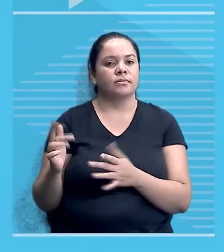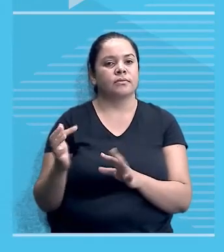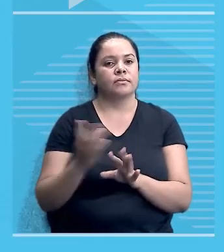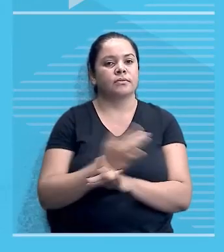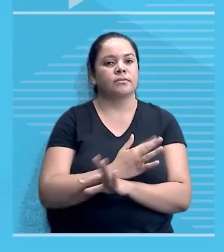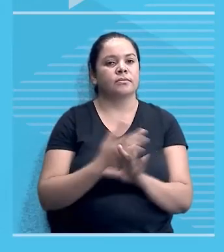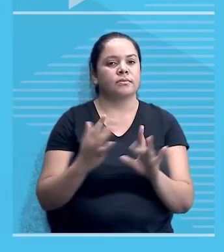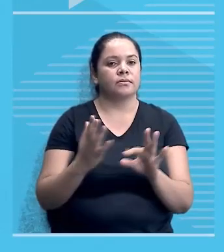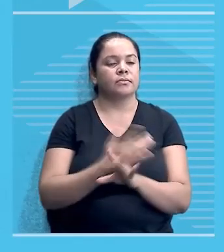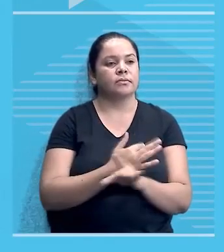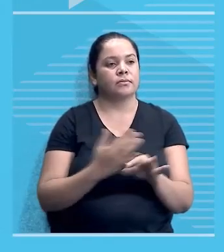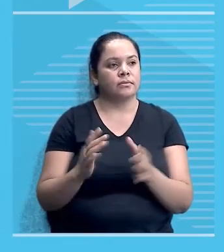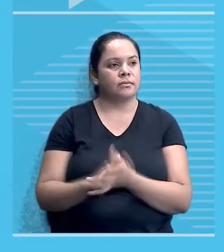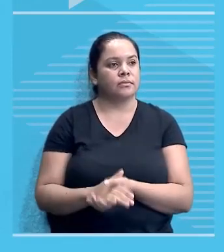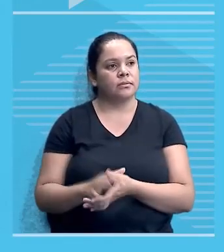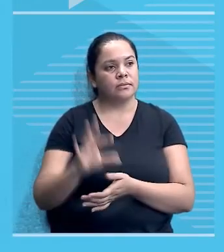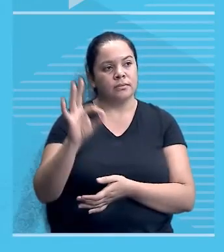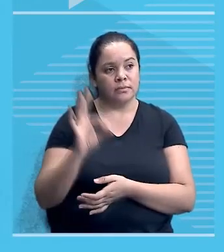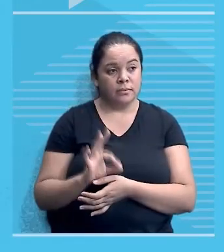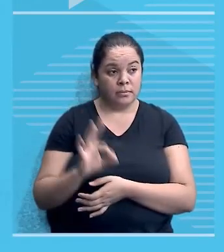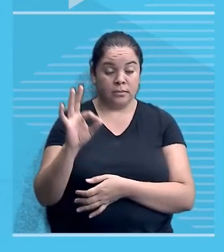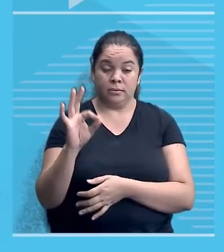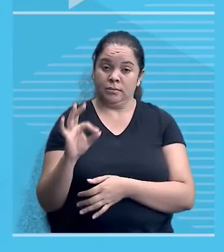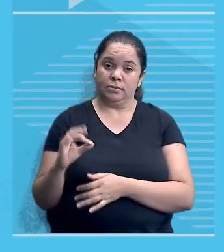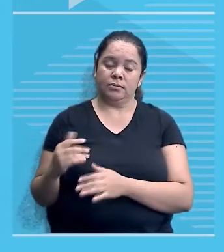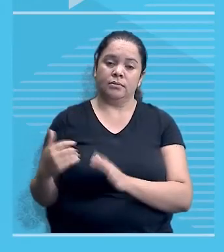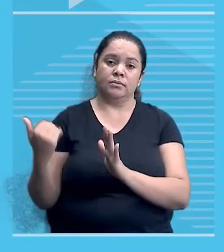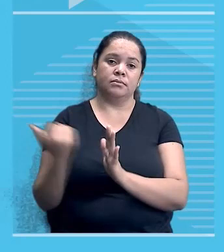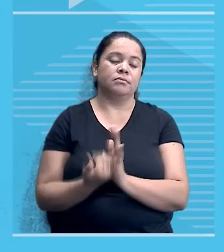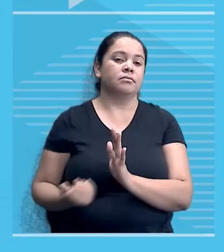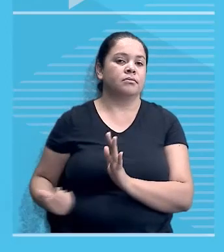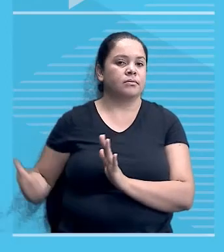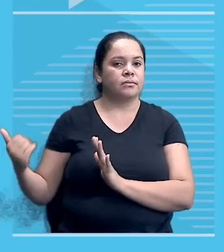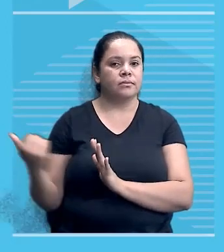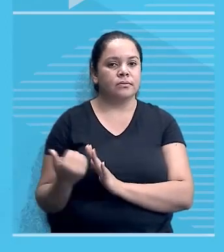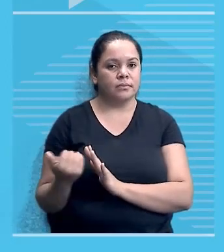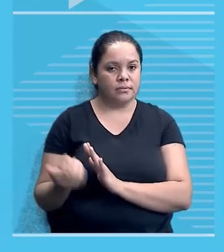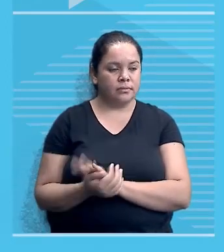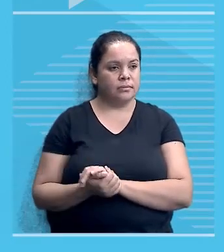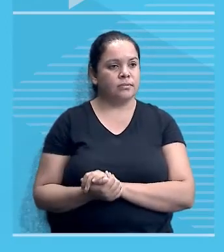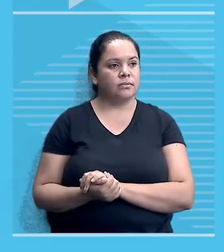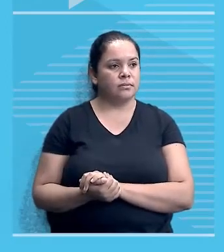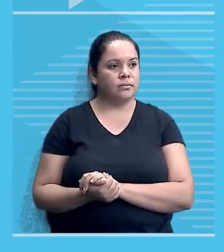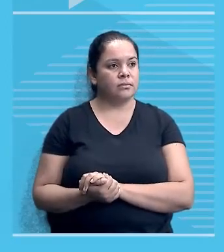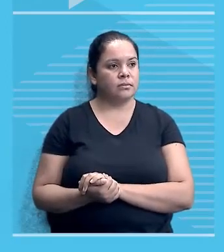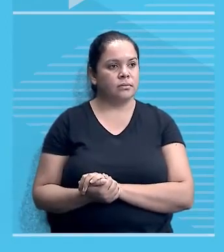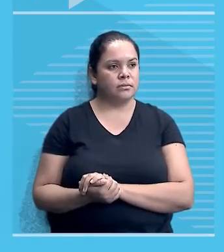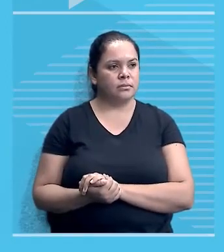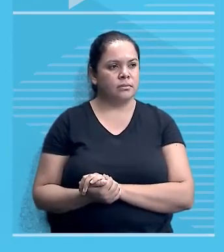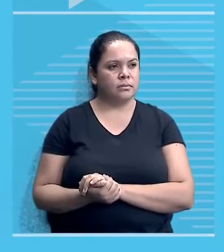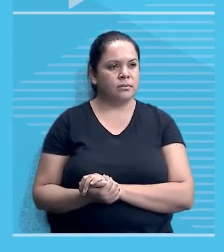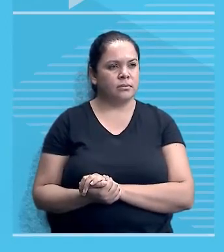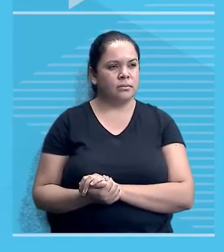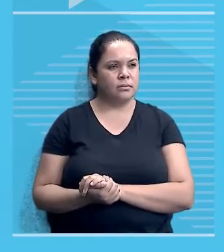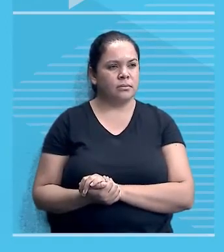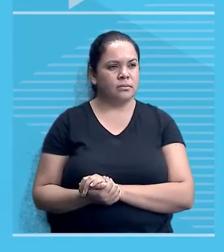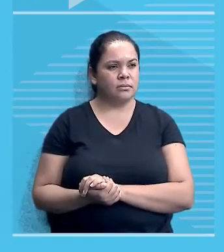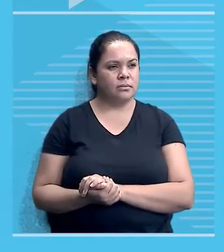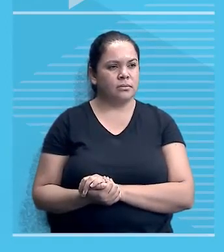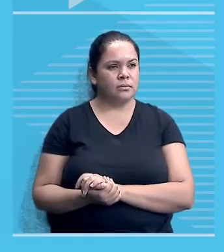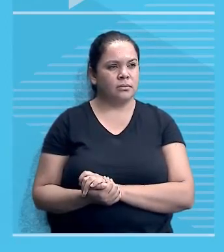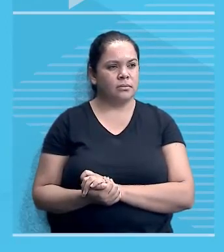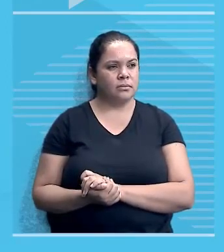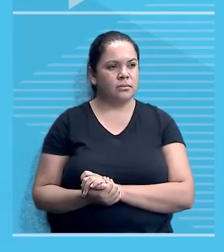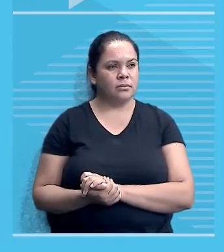urbanização bem elevadas né esse fato está relacionada redução